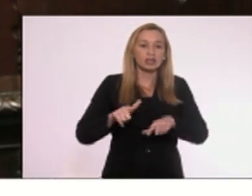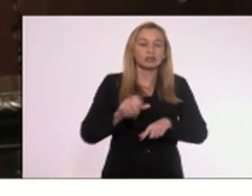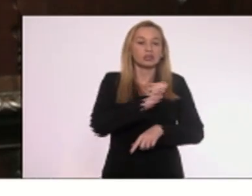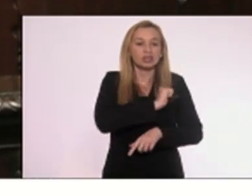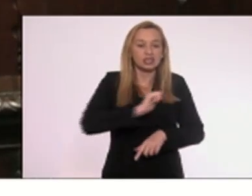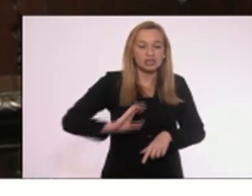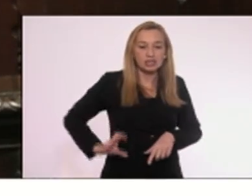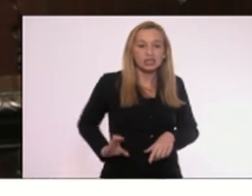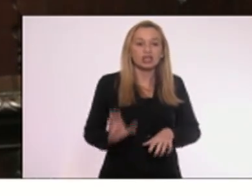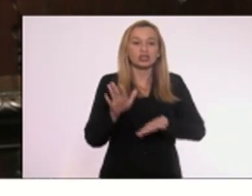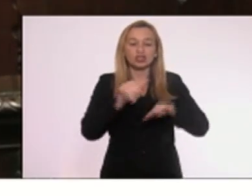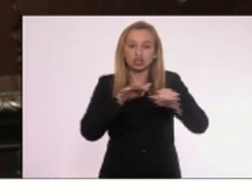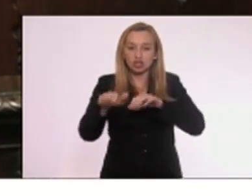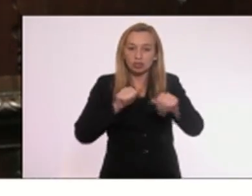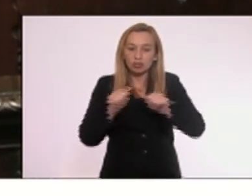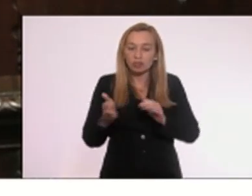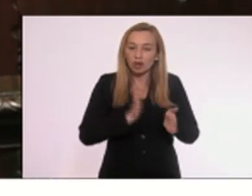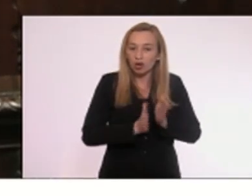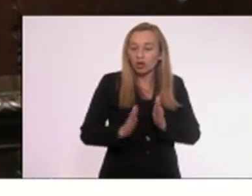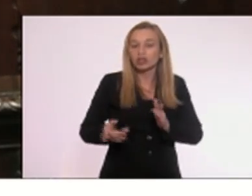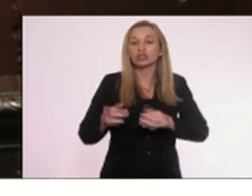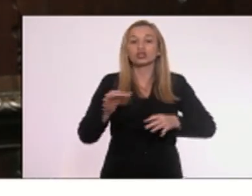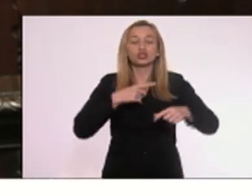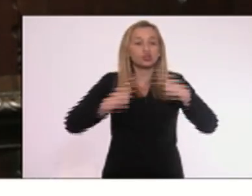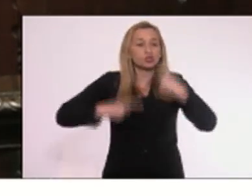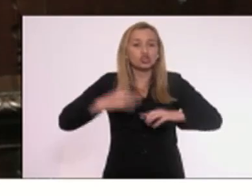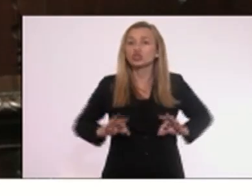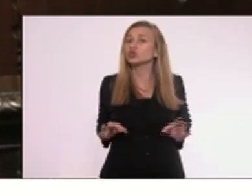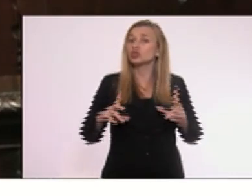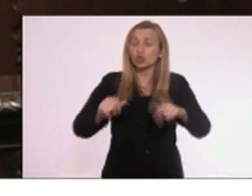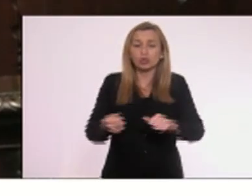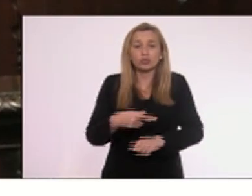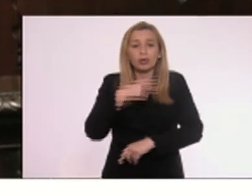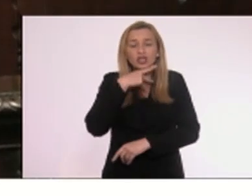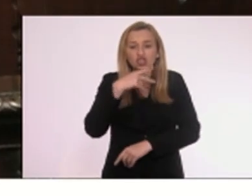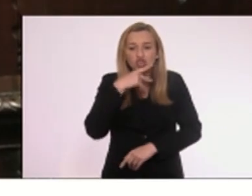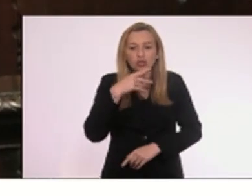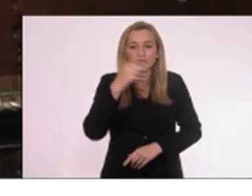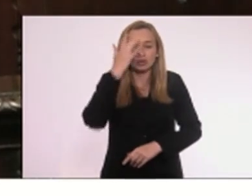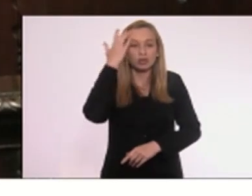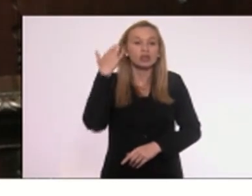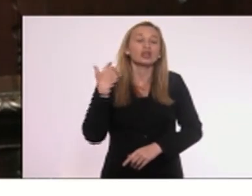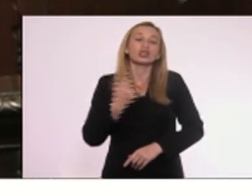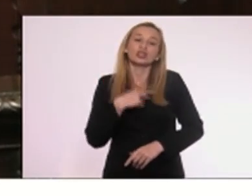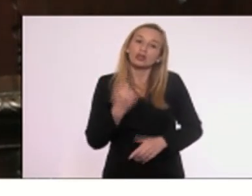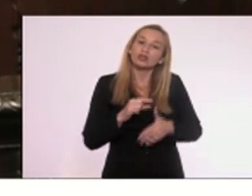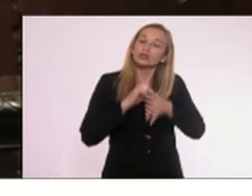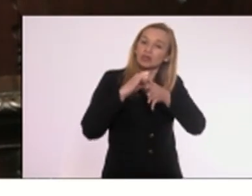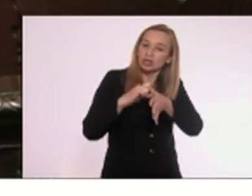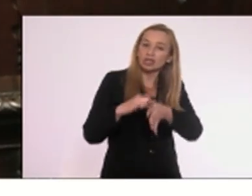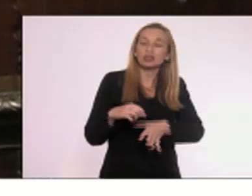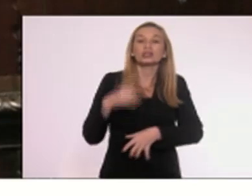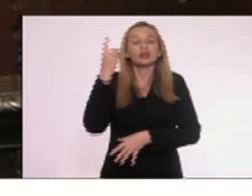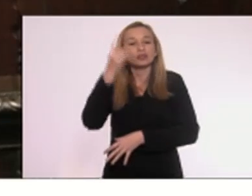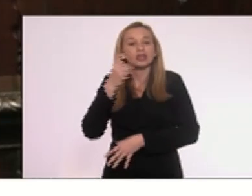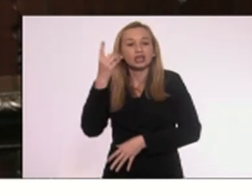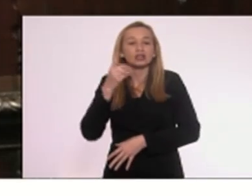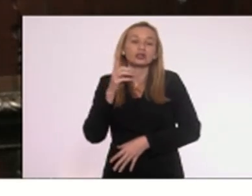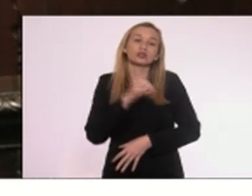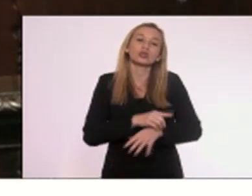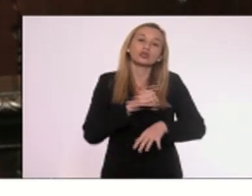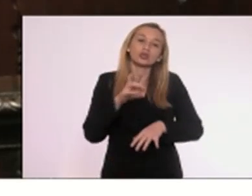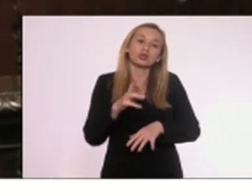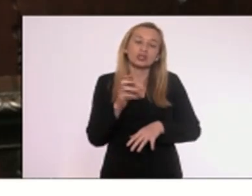Siciliano, chamamos um feito à ordem, discutimos todos os partidos e o nosso líder, deputado doutor Serginho, do